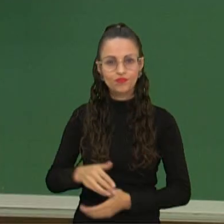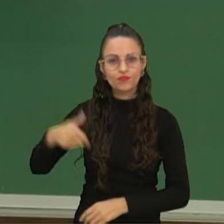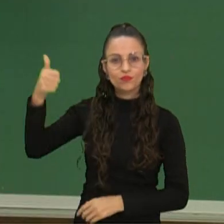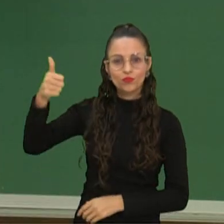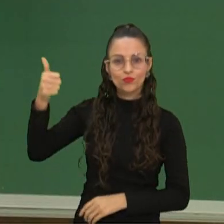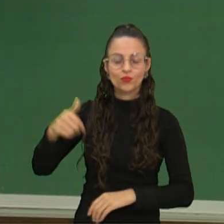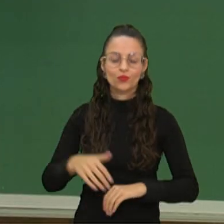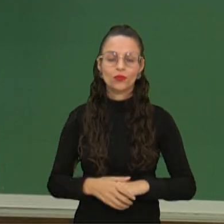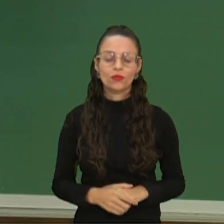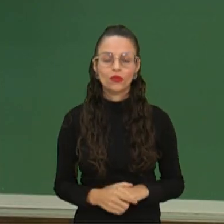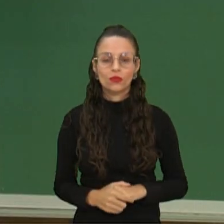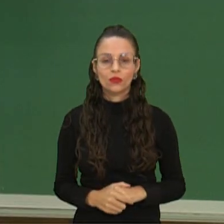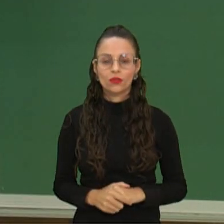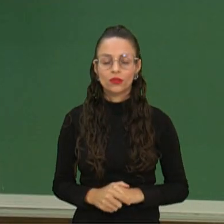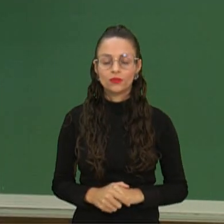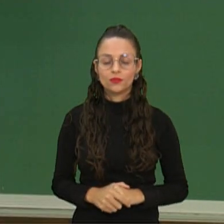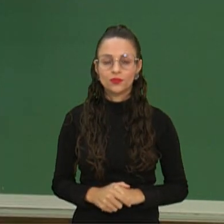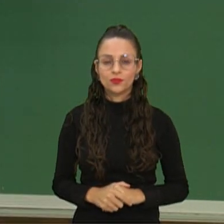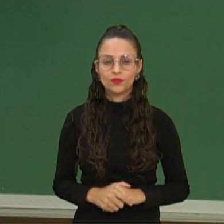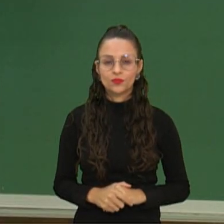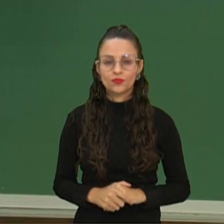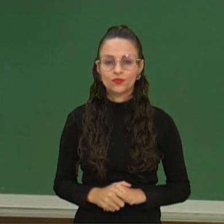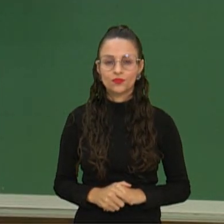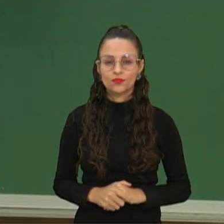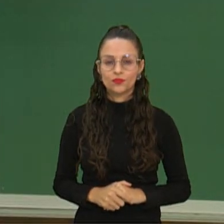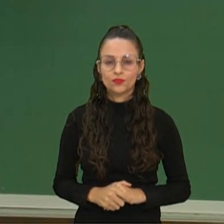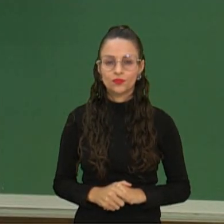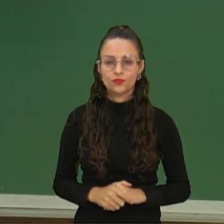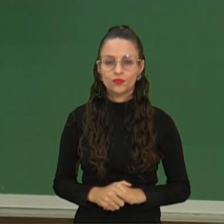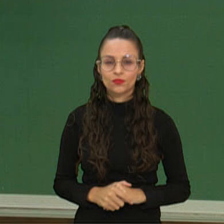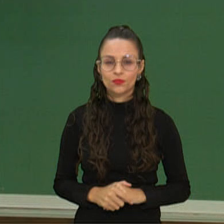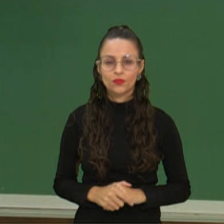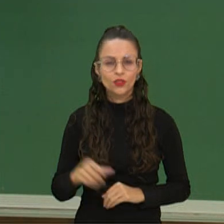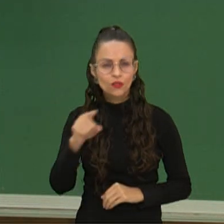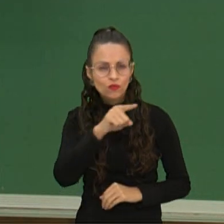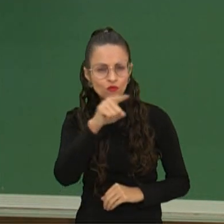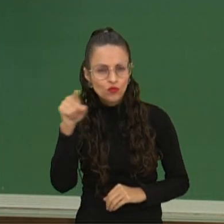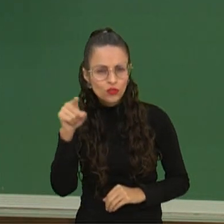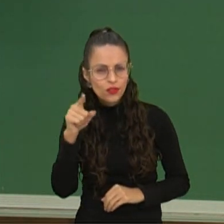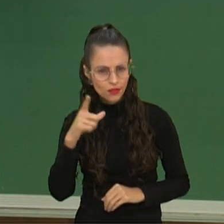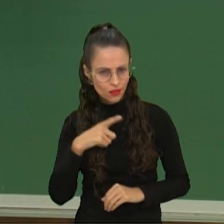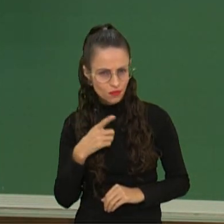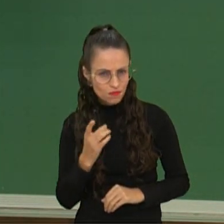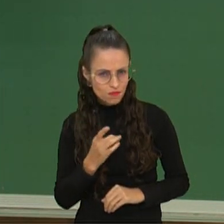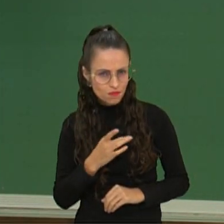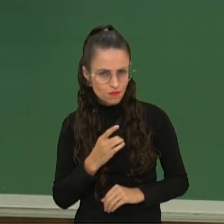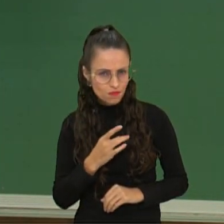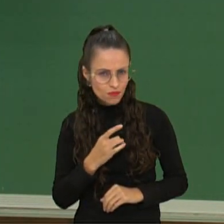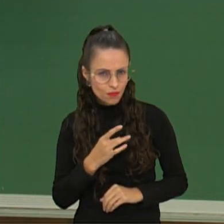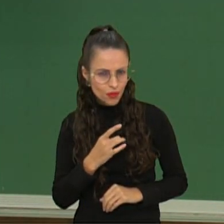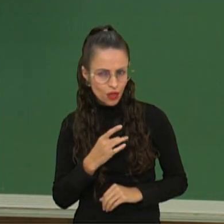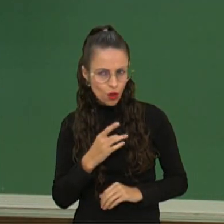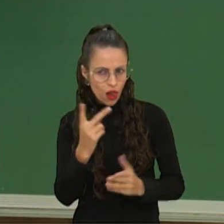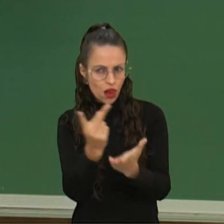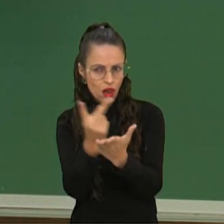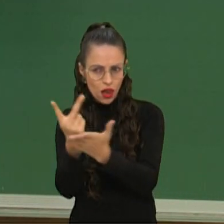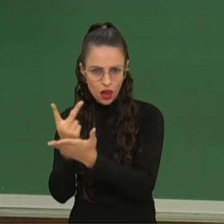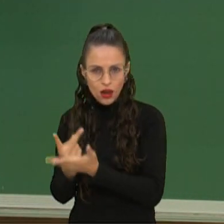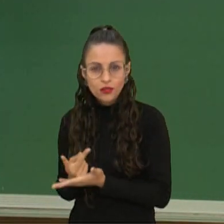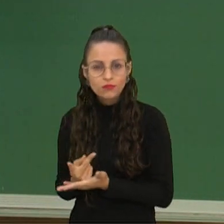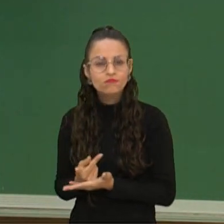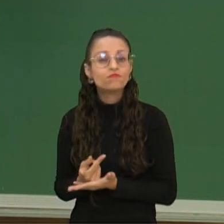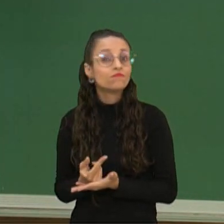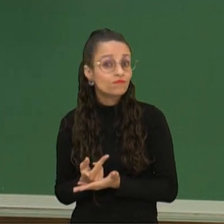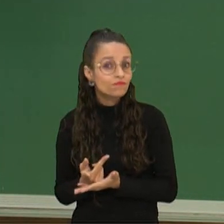one. Are you afraid of making mistakes? Você tem medo de cometer erros?